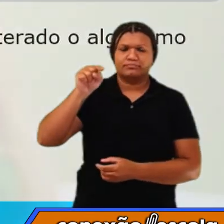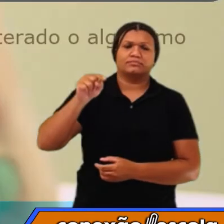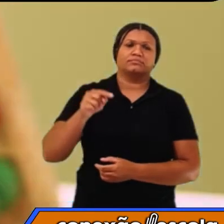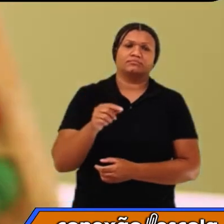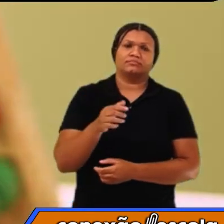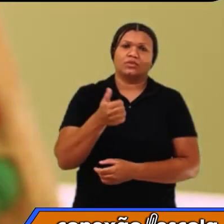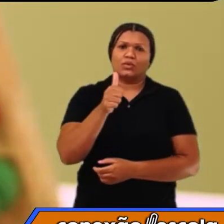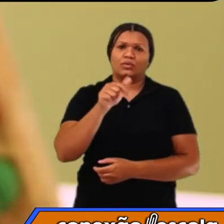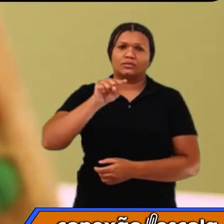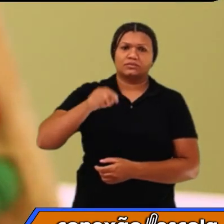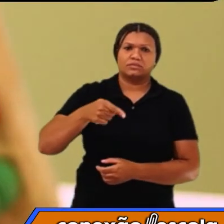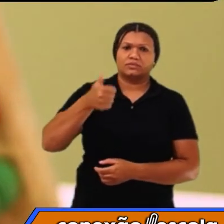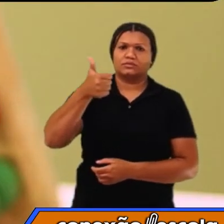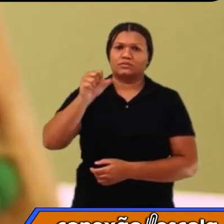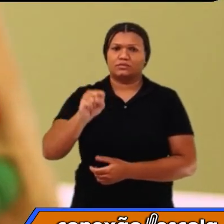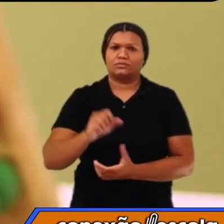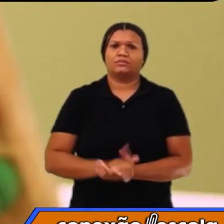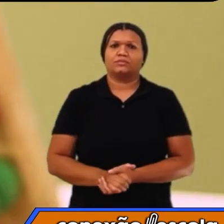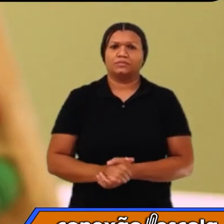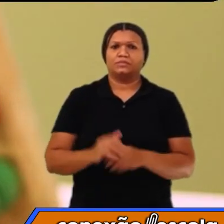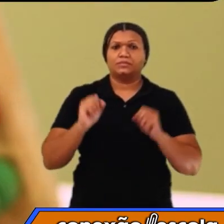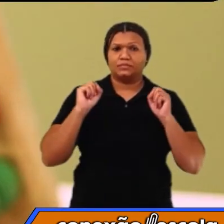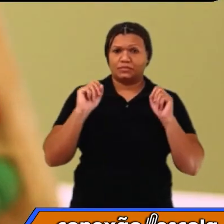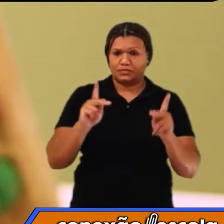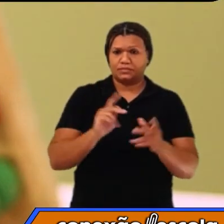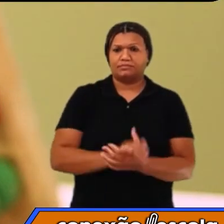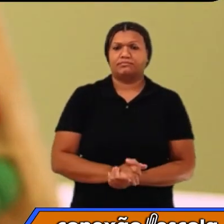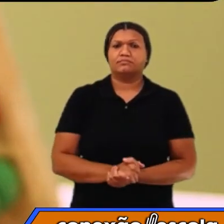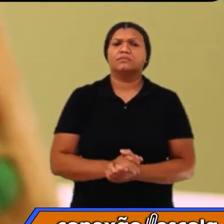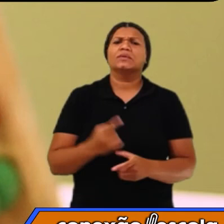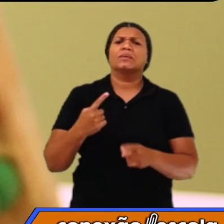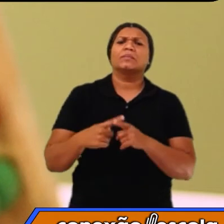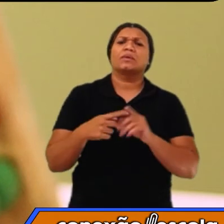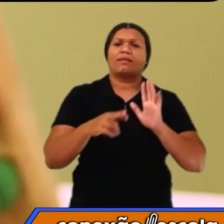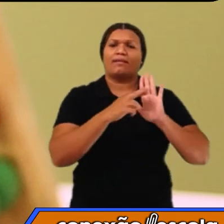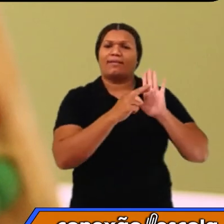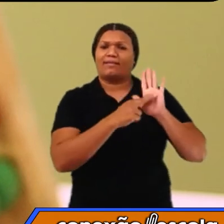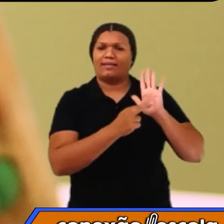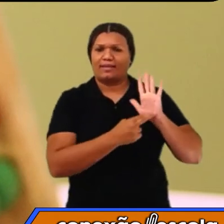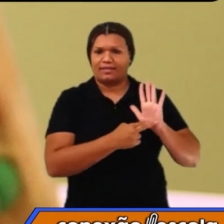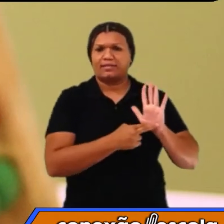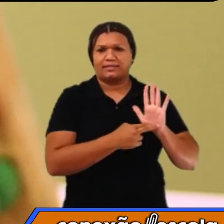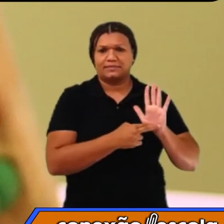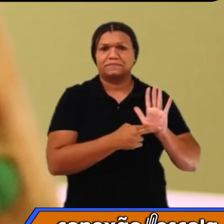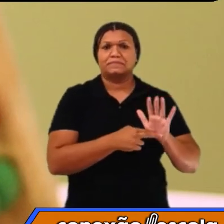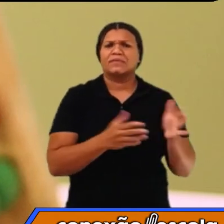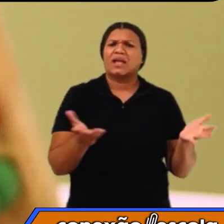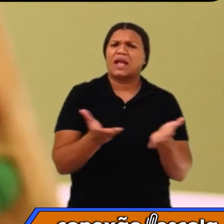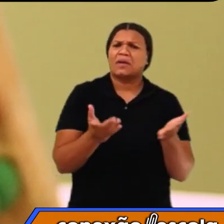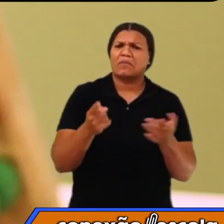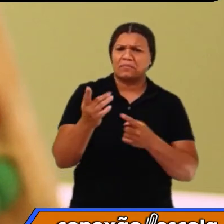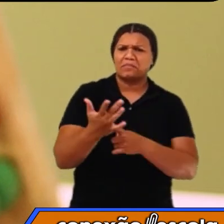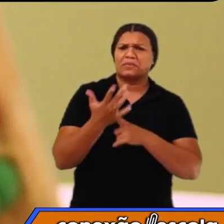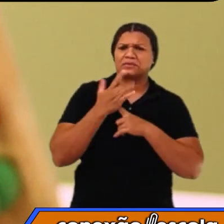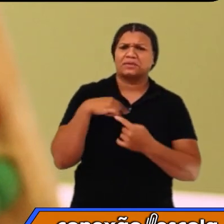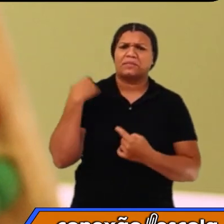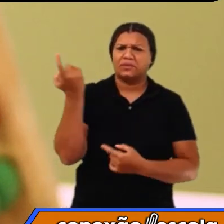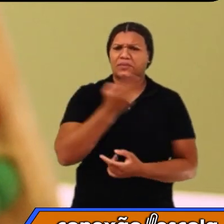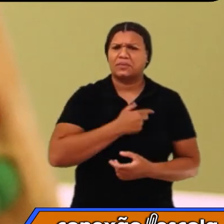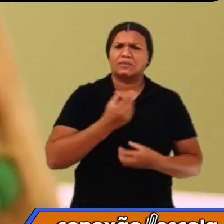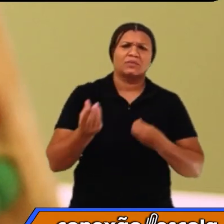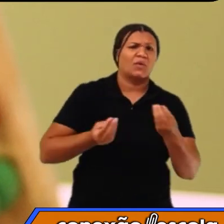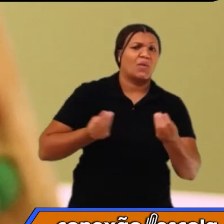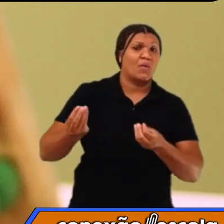aproximadamente 11,18 beleza porque a regra é válida e agora eu estou o senhor vai mostrar para